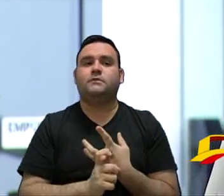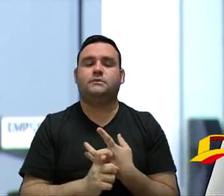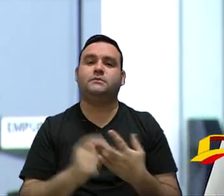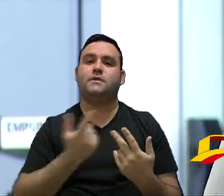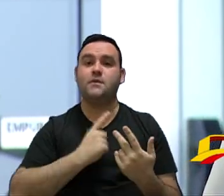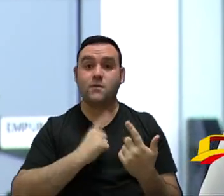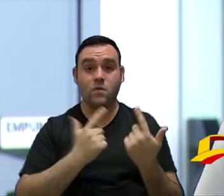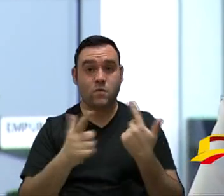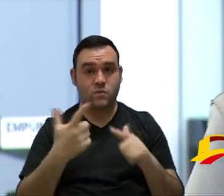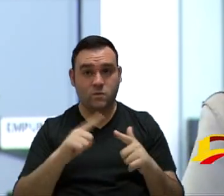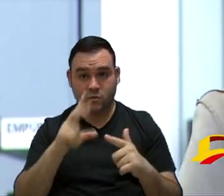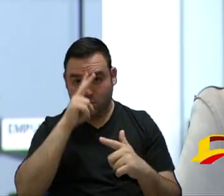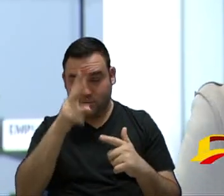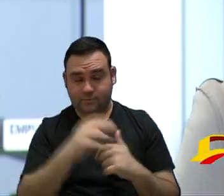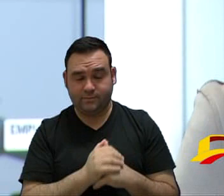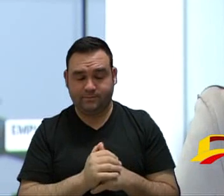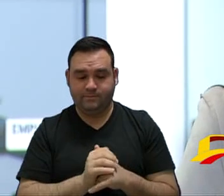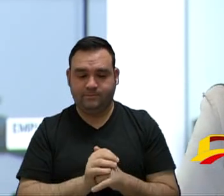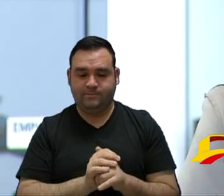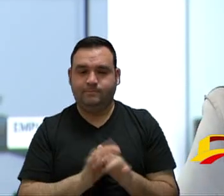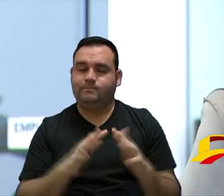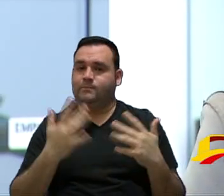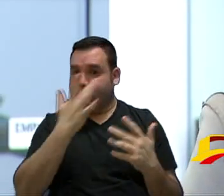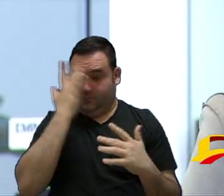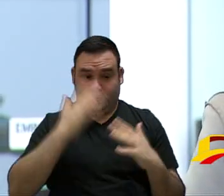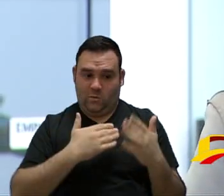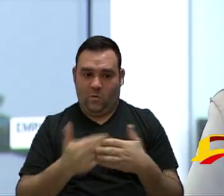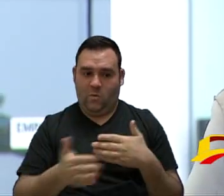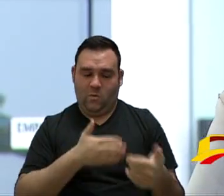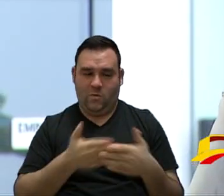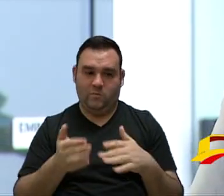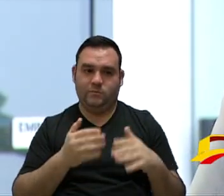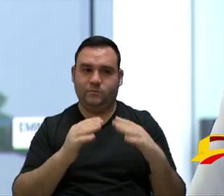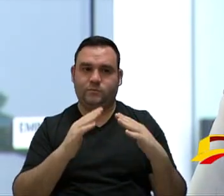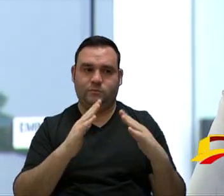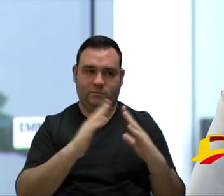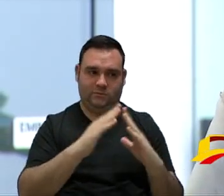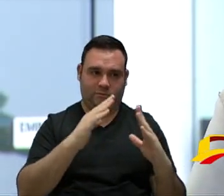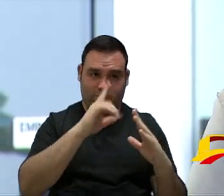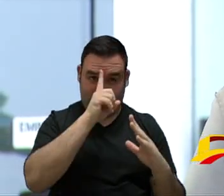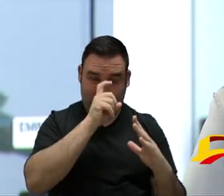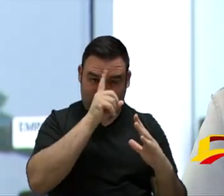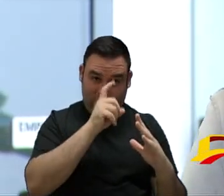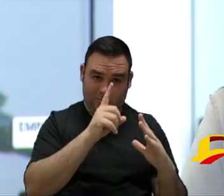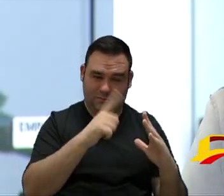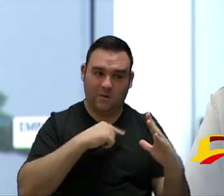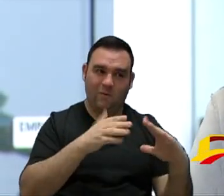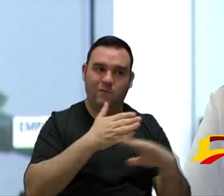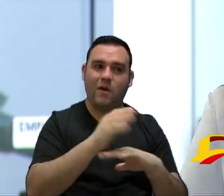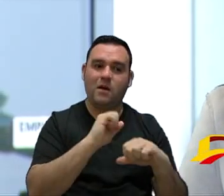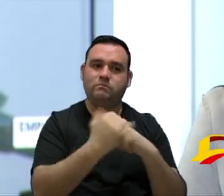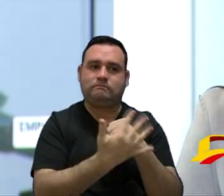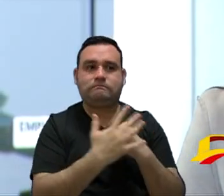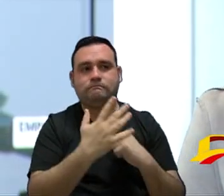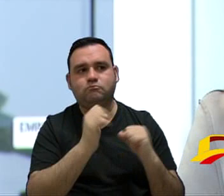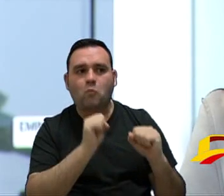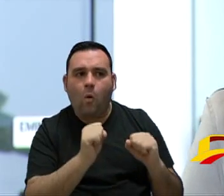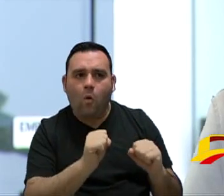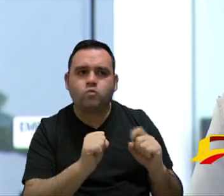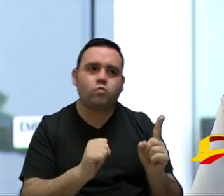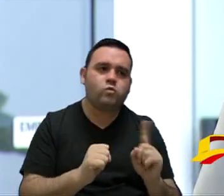atendem já outras outros agravos então todo paciente que dá entrada na unidade básica com suspeita do coronavírus